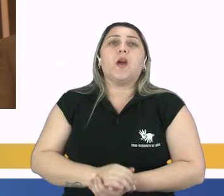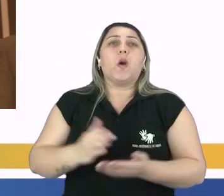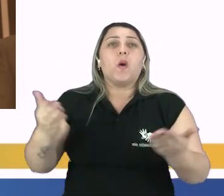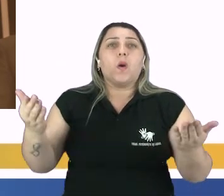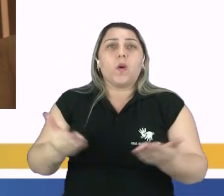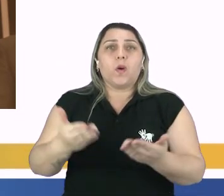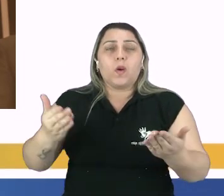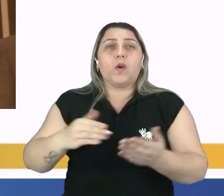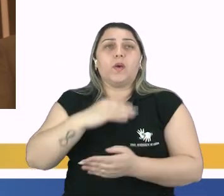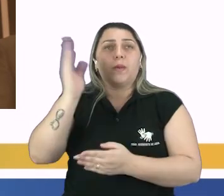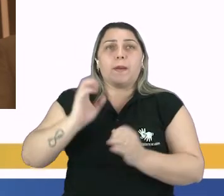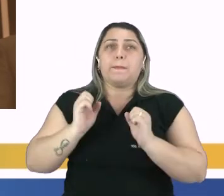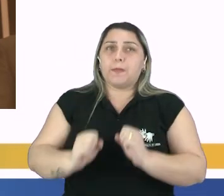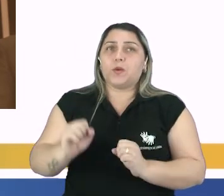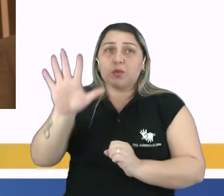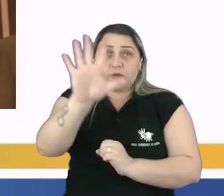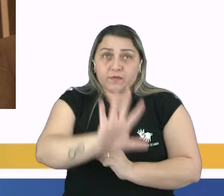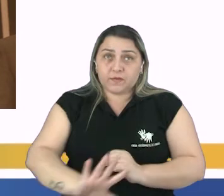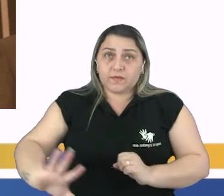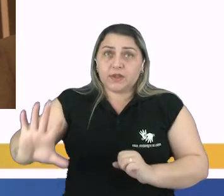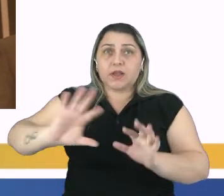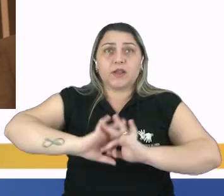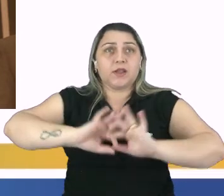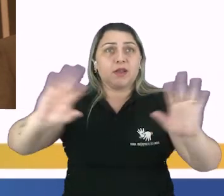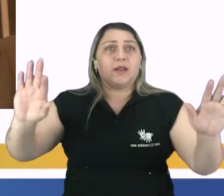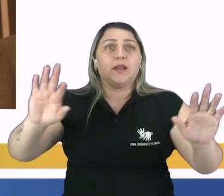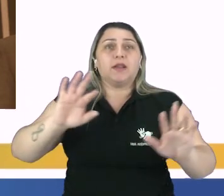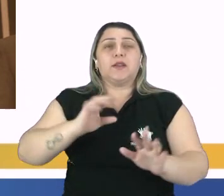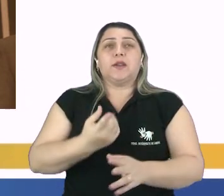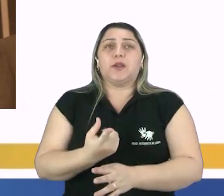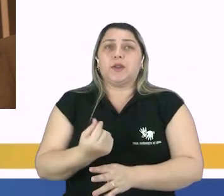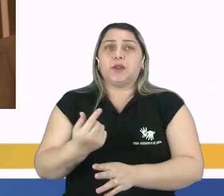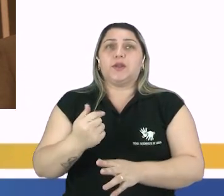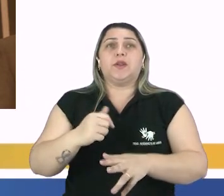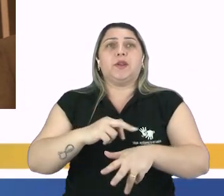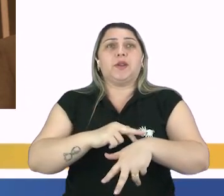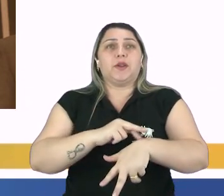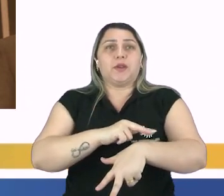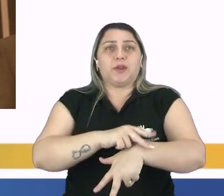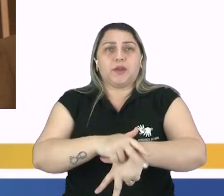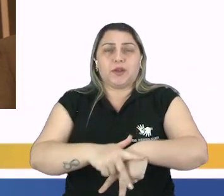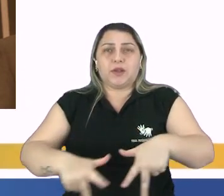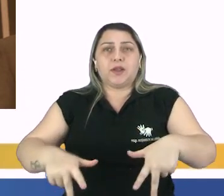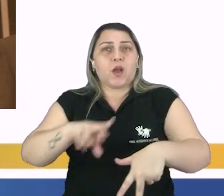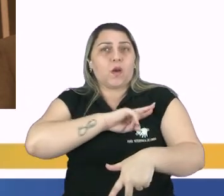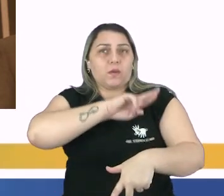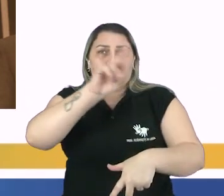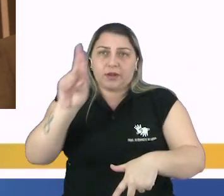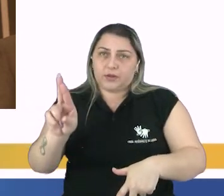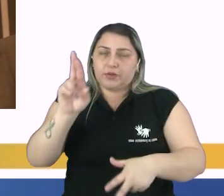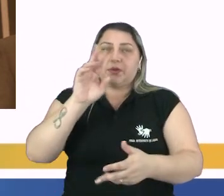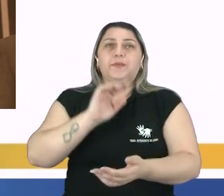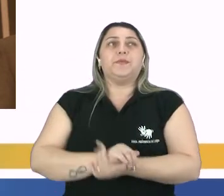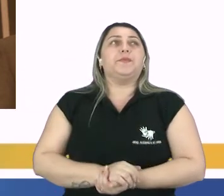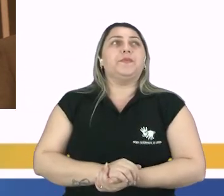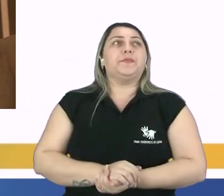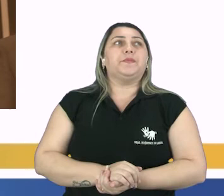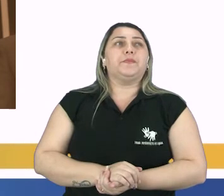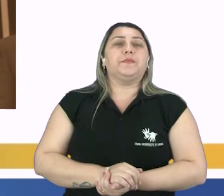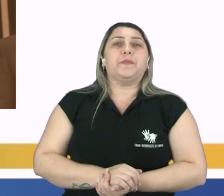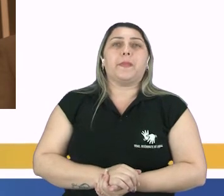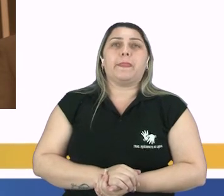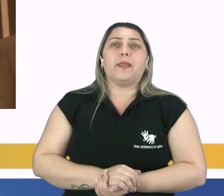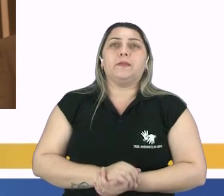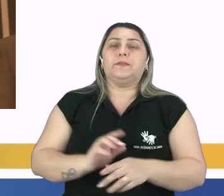hoje o voto no Brasil pode ser considerado universal, independente de critérios de renda, raça ou religião. Isso